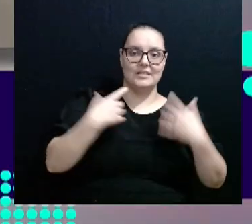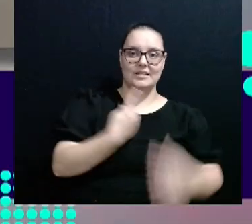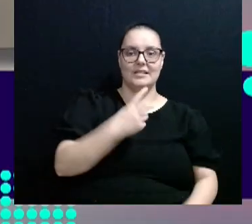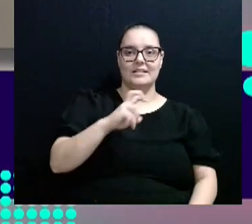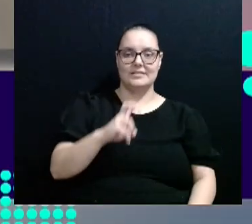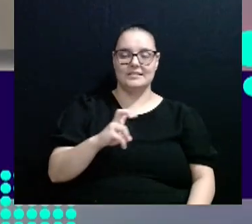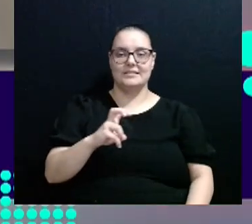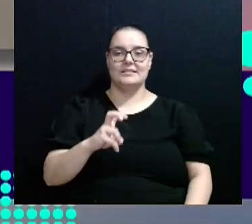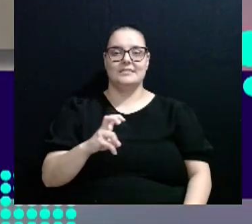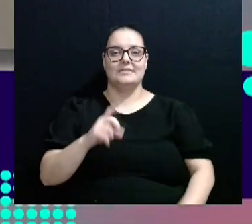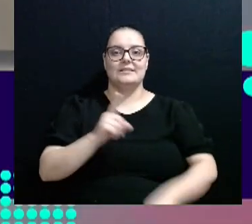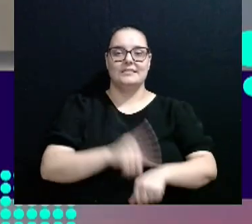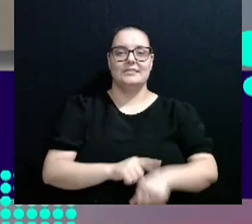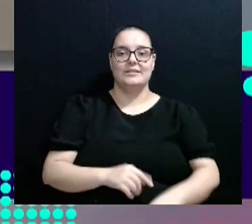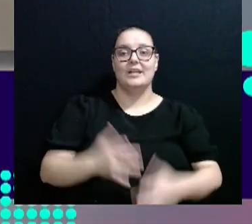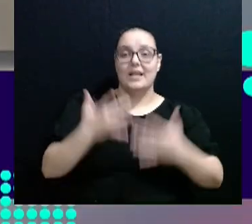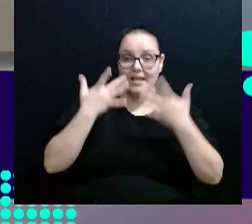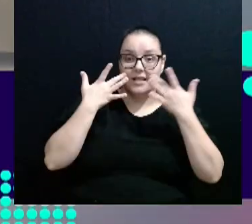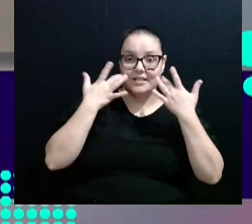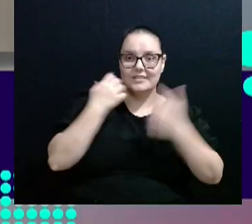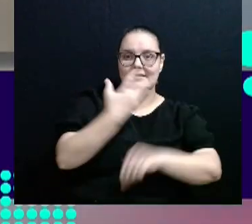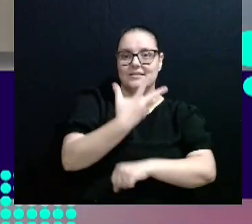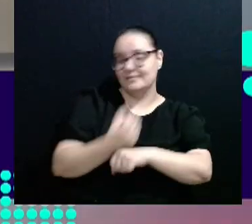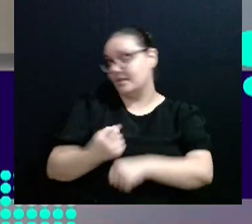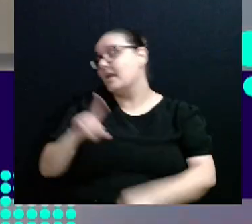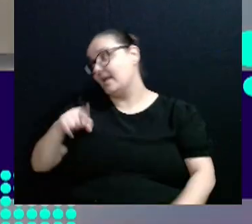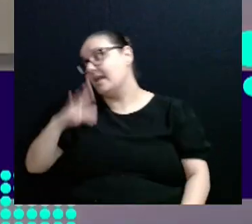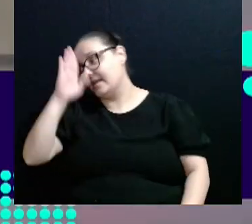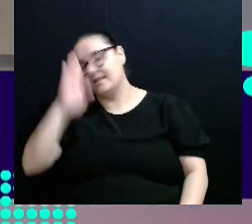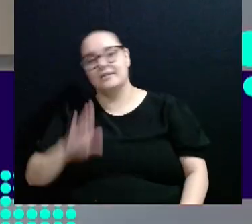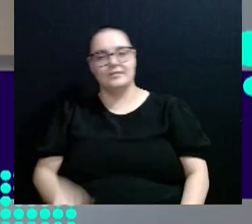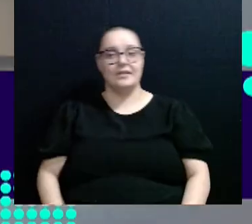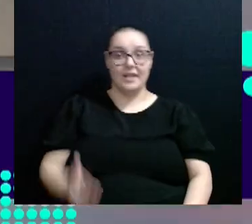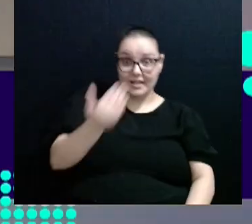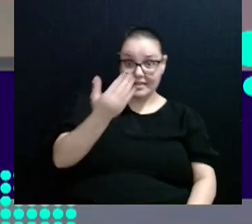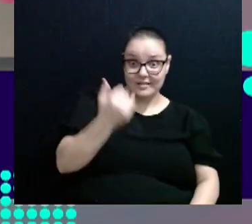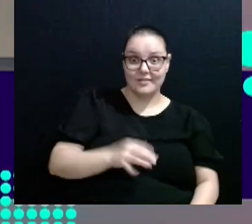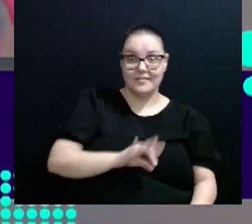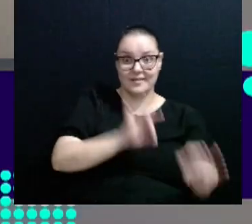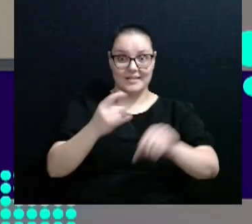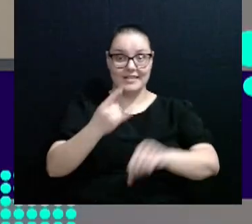Mendes. E é gratuito. Isso, então vem assistir a gente.